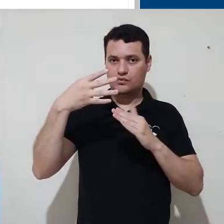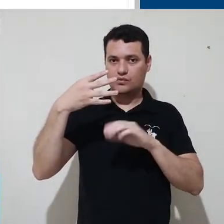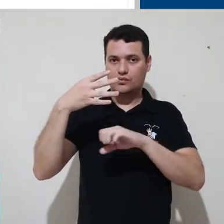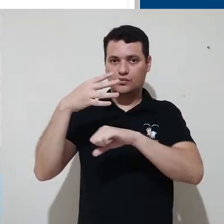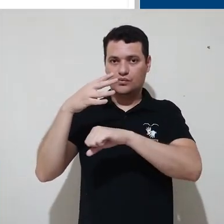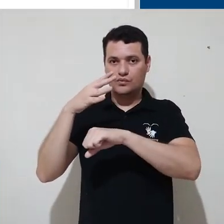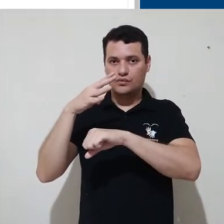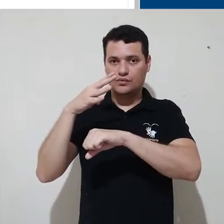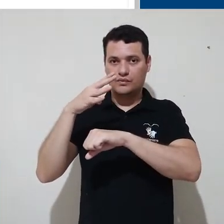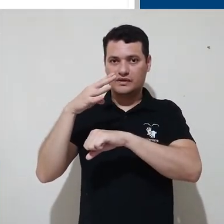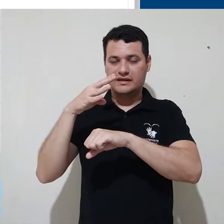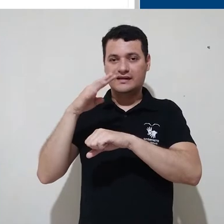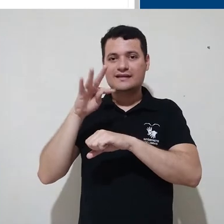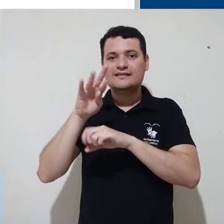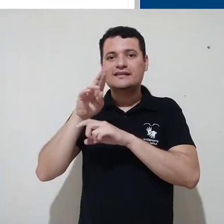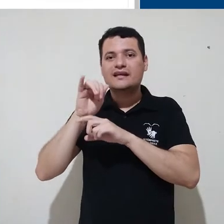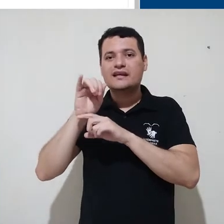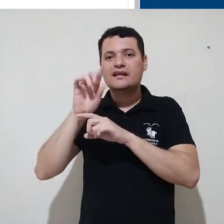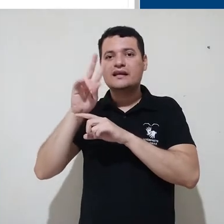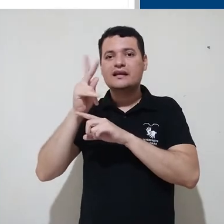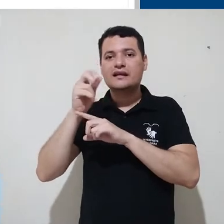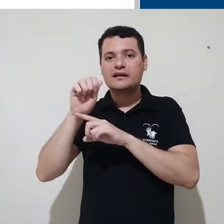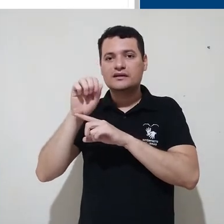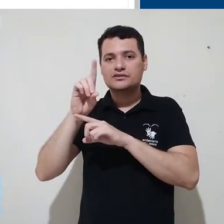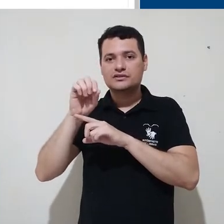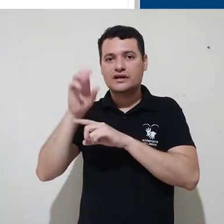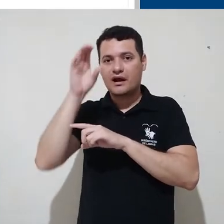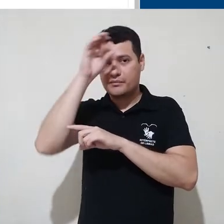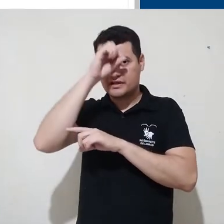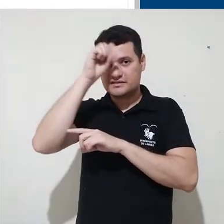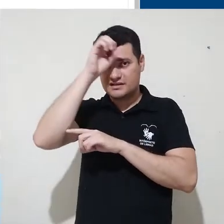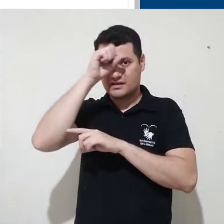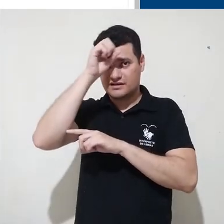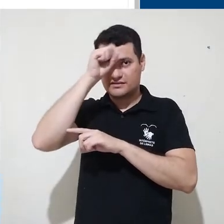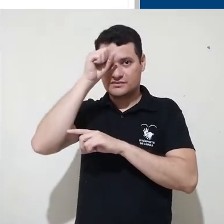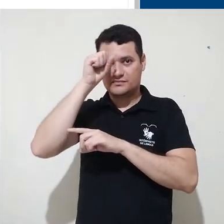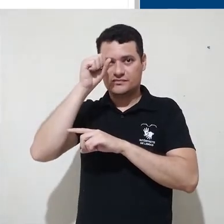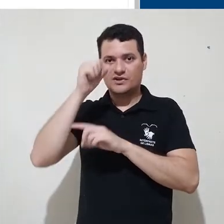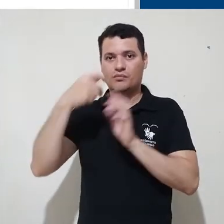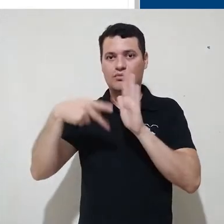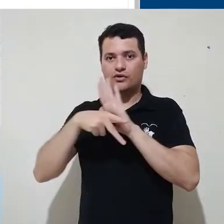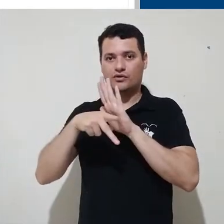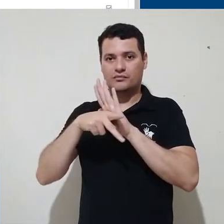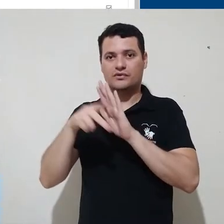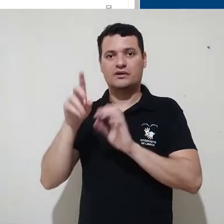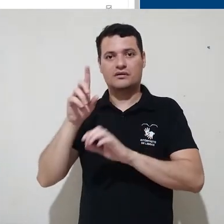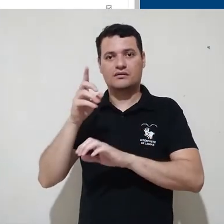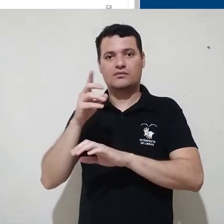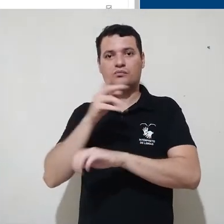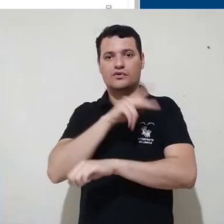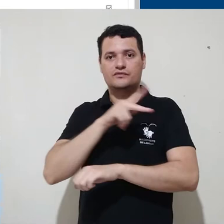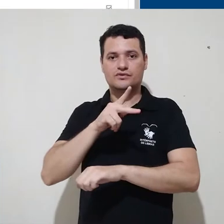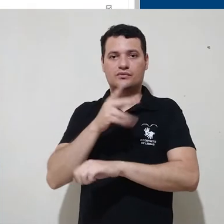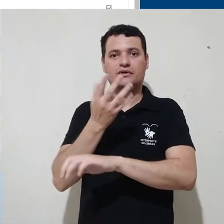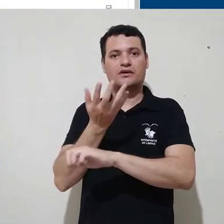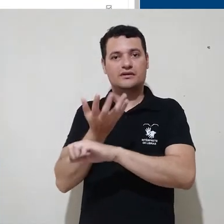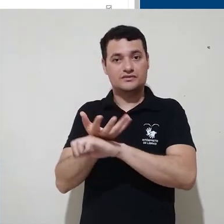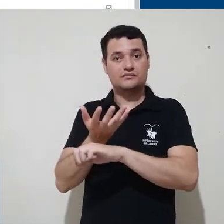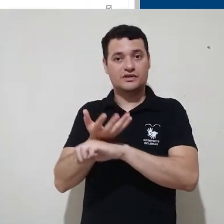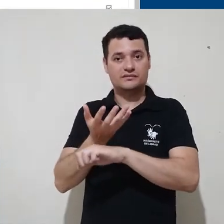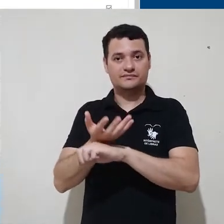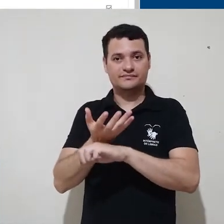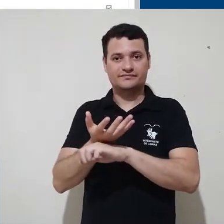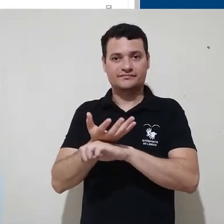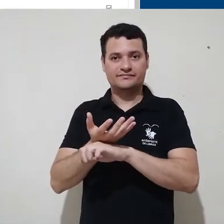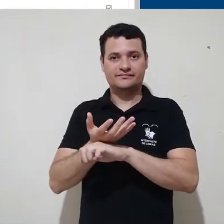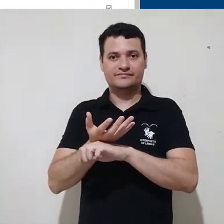No caso, eu quero fazer acesso a essa trilha de aprendizado do professor, que é uma disciplina. E dentro da